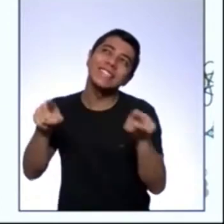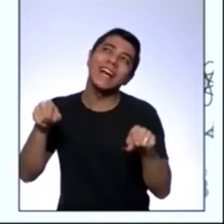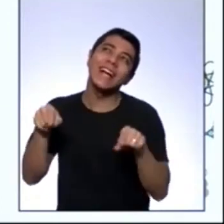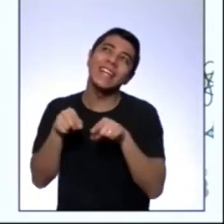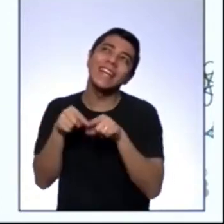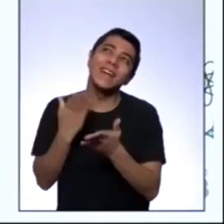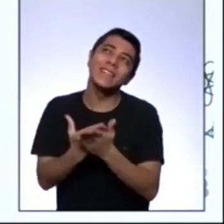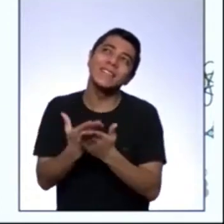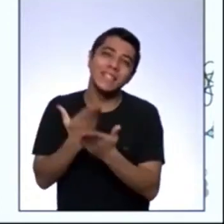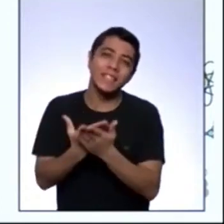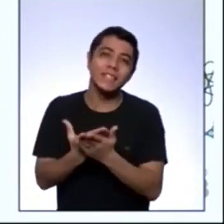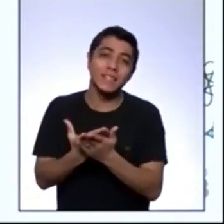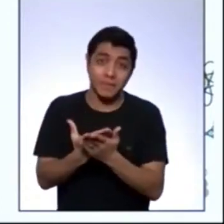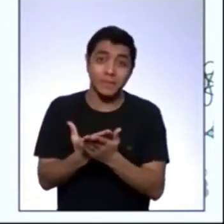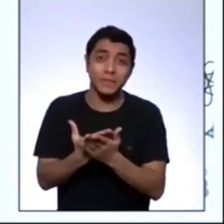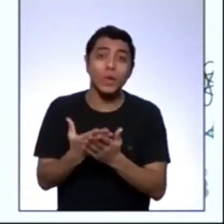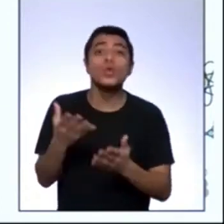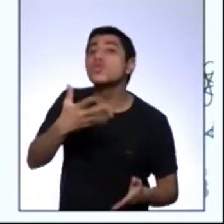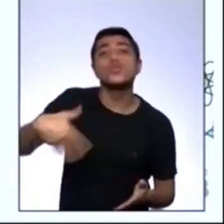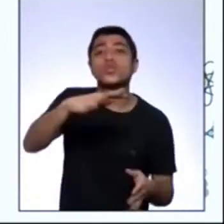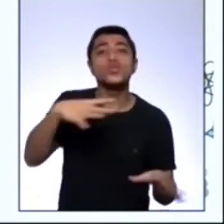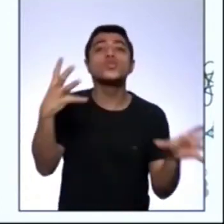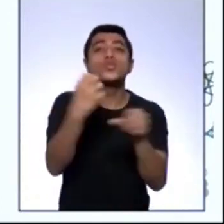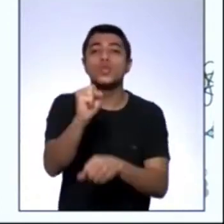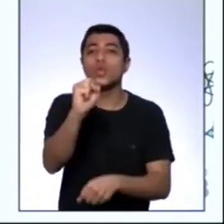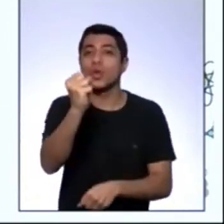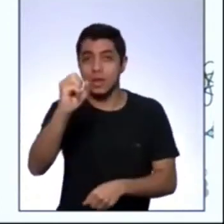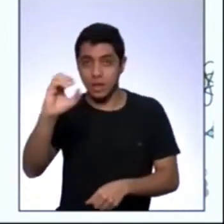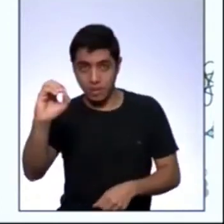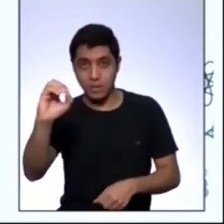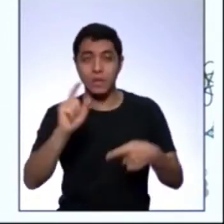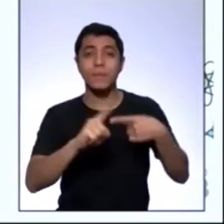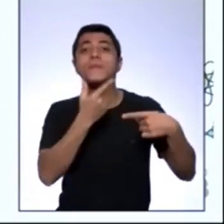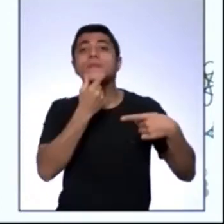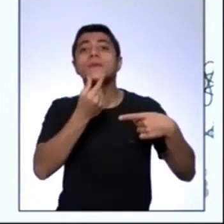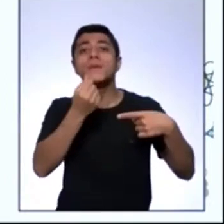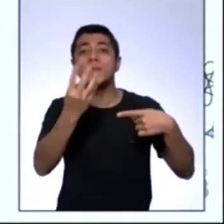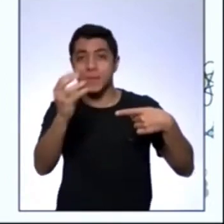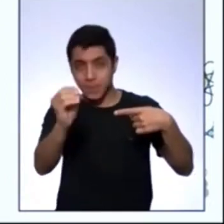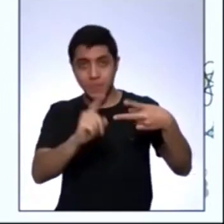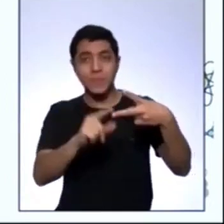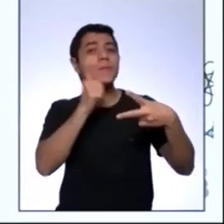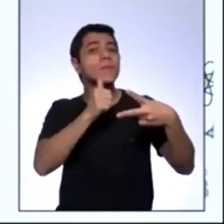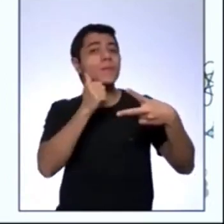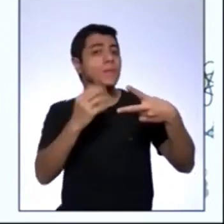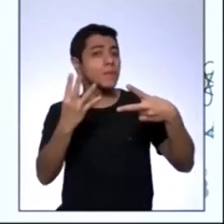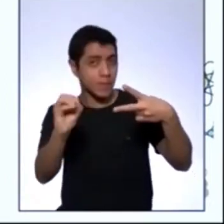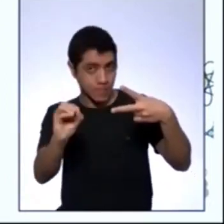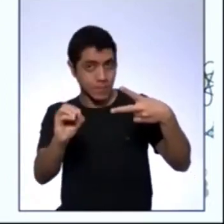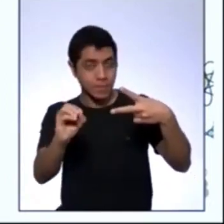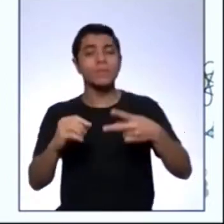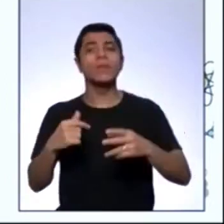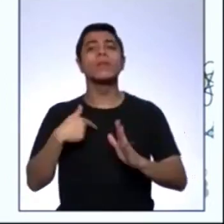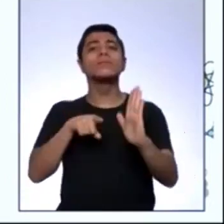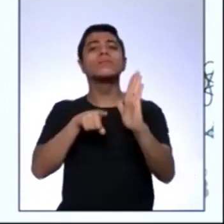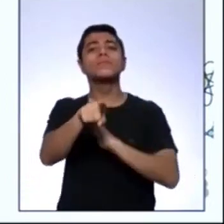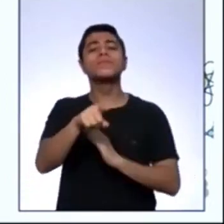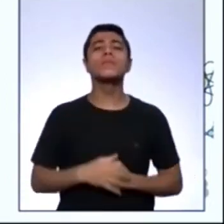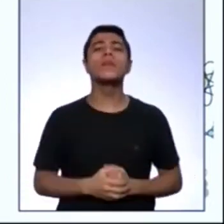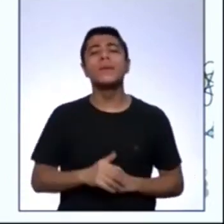40 meninos 40 meninas pergunto qual a porcentagem de